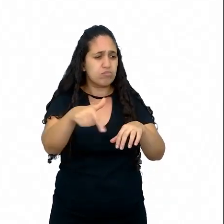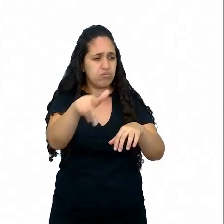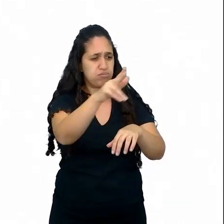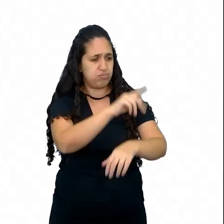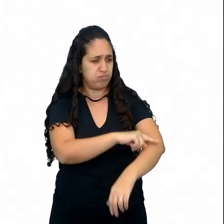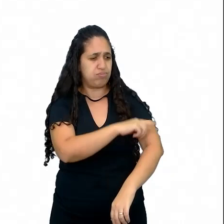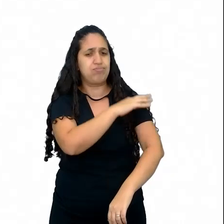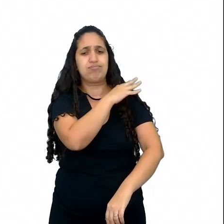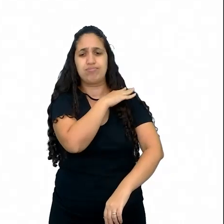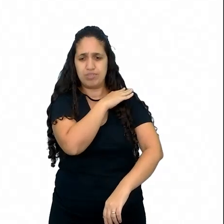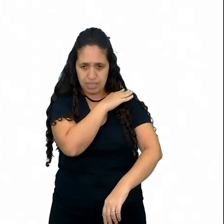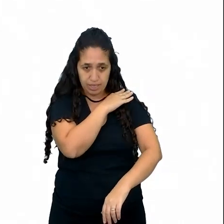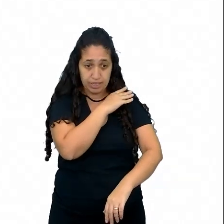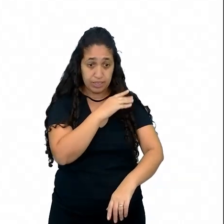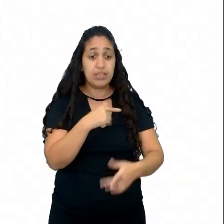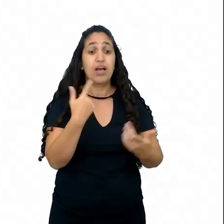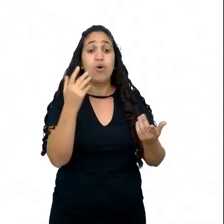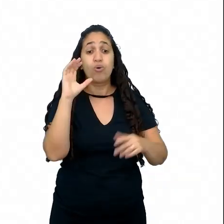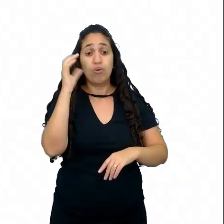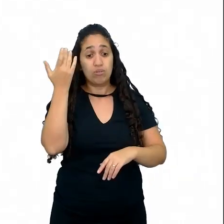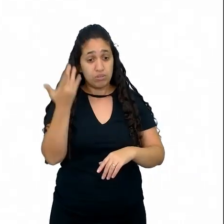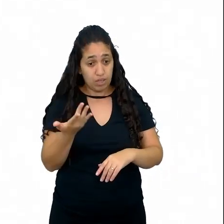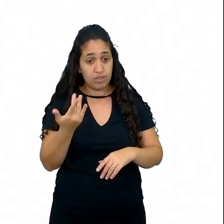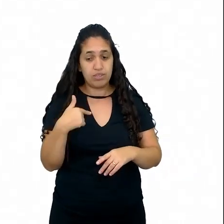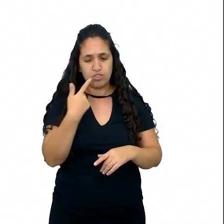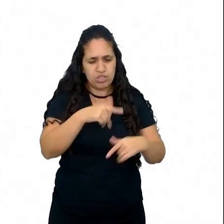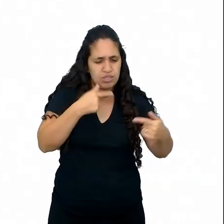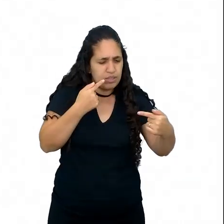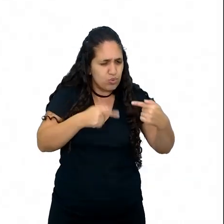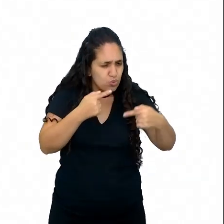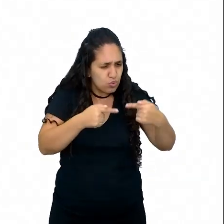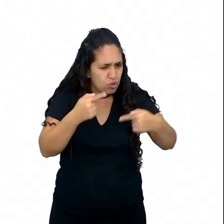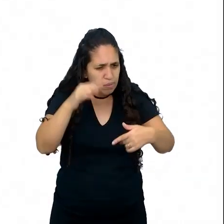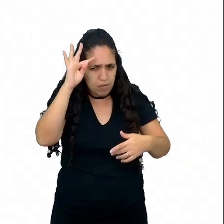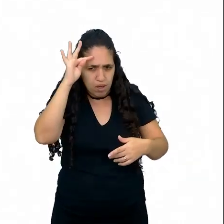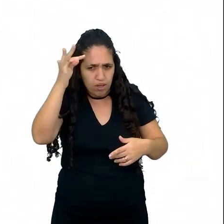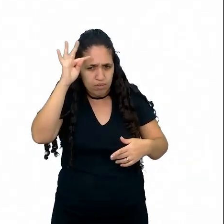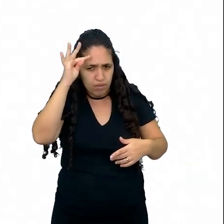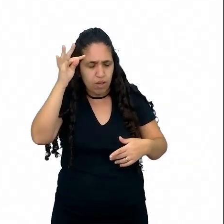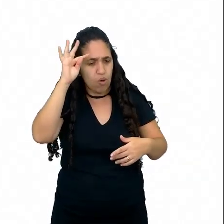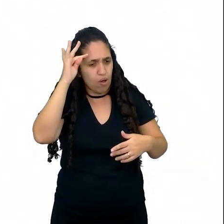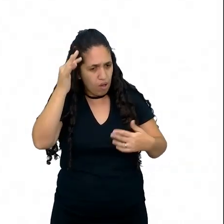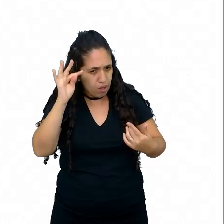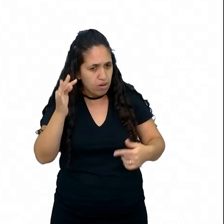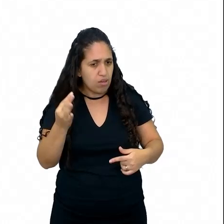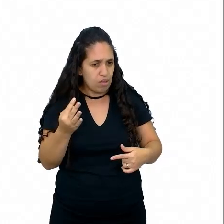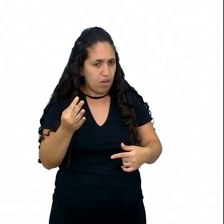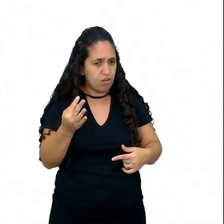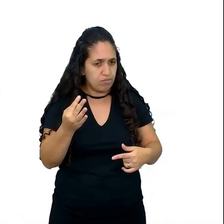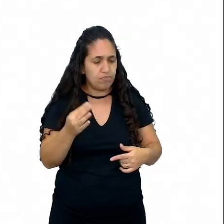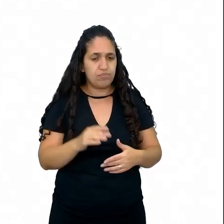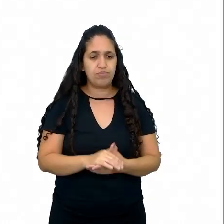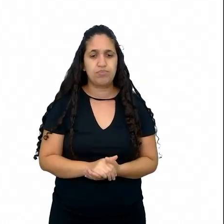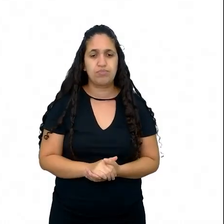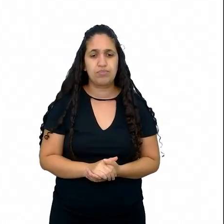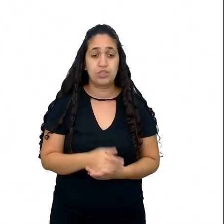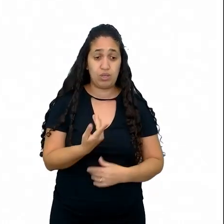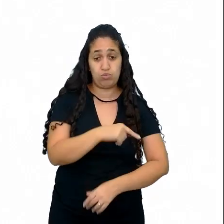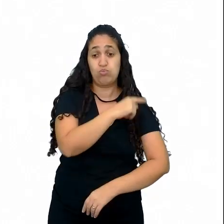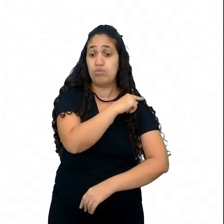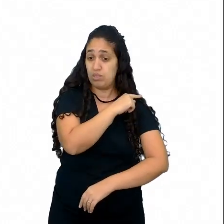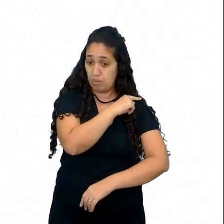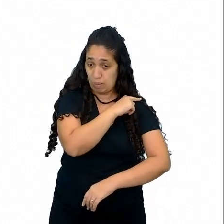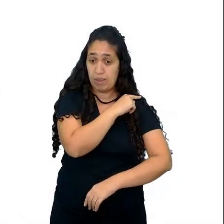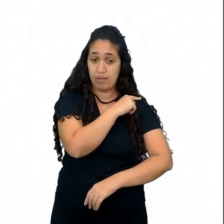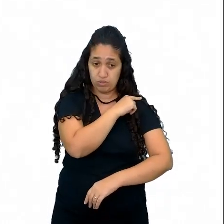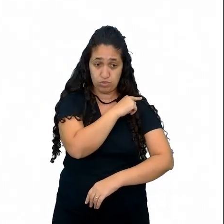séries, e aí o que acontece? Então, nós estamos discutindo a teoria, tanto é quem optou por fazer, talvez, do ensino médio está fazendo